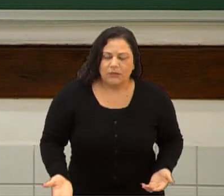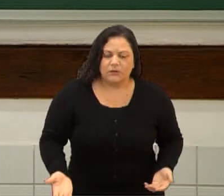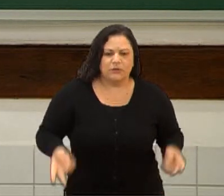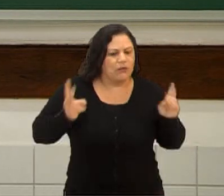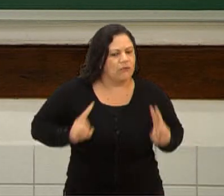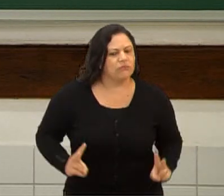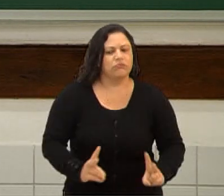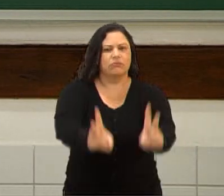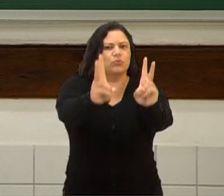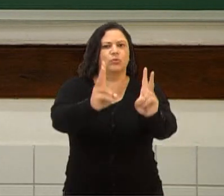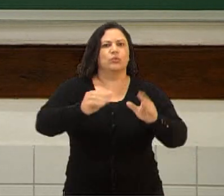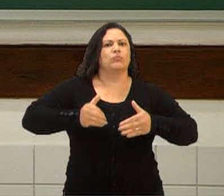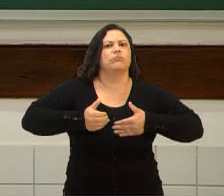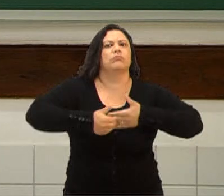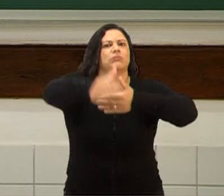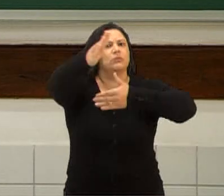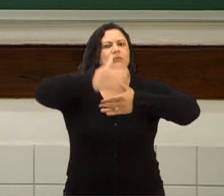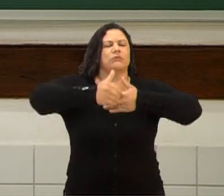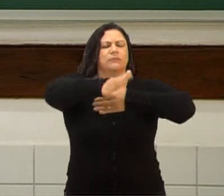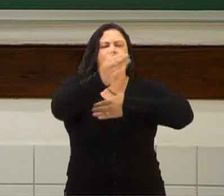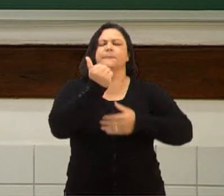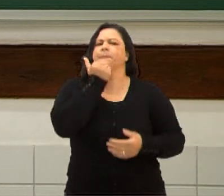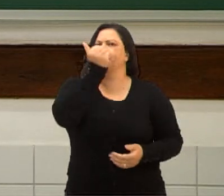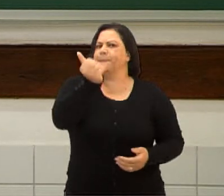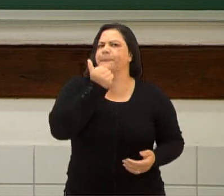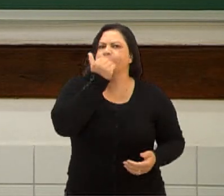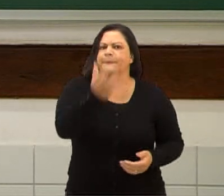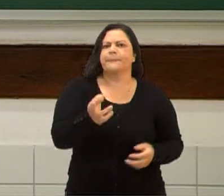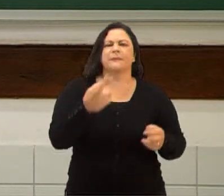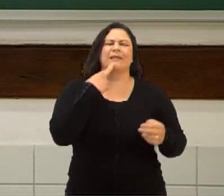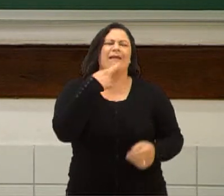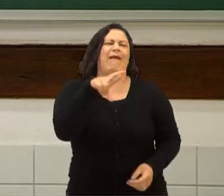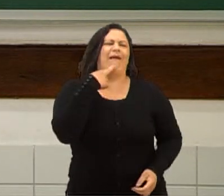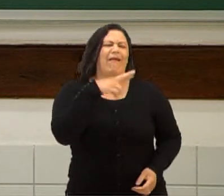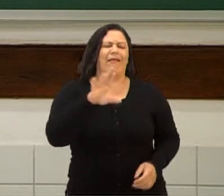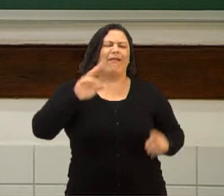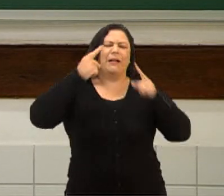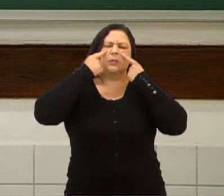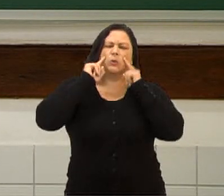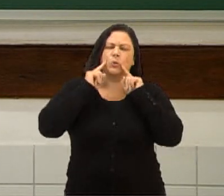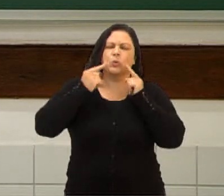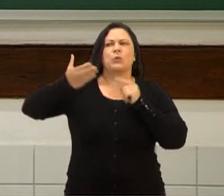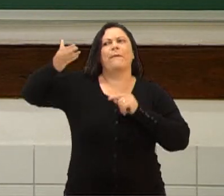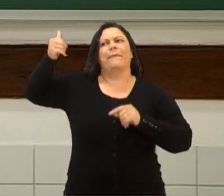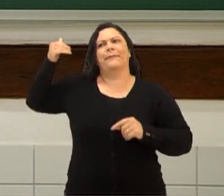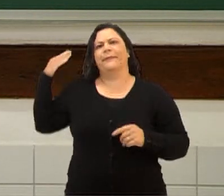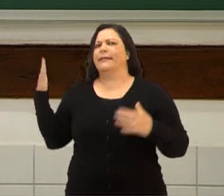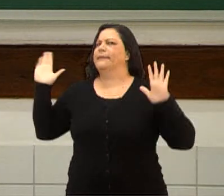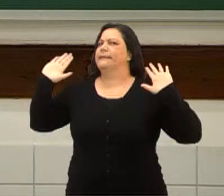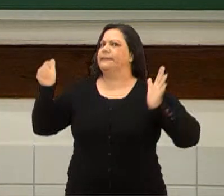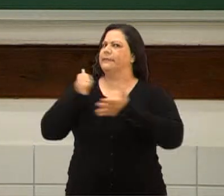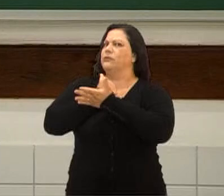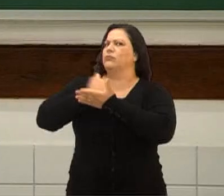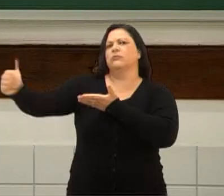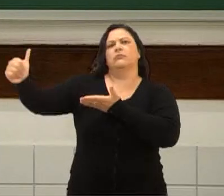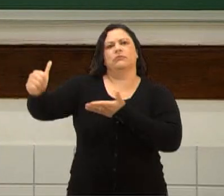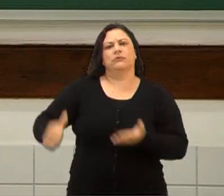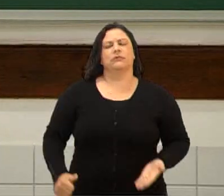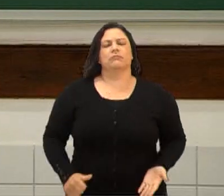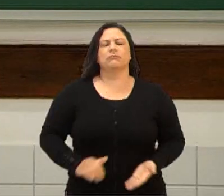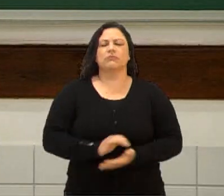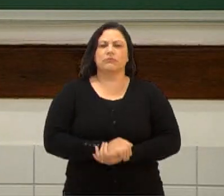frente e seguir adiante. Não adianta ficar reclamando e chorando pelo que já passou e que não tem mais conserto. Letter